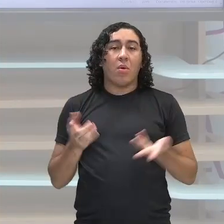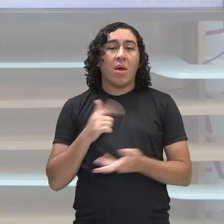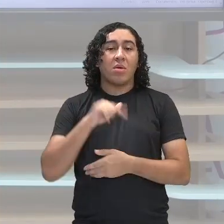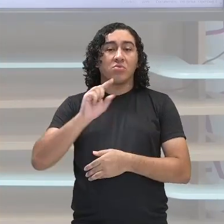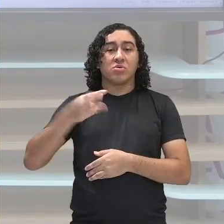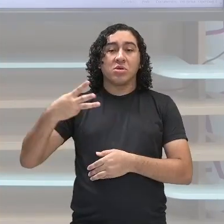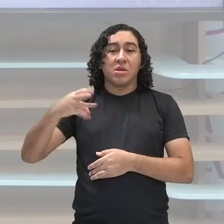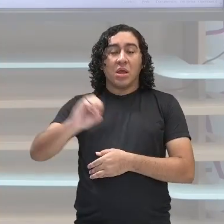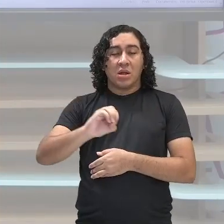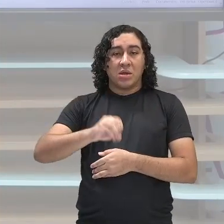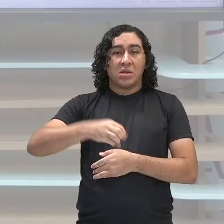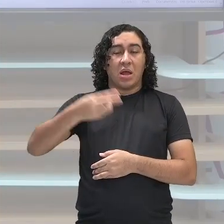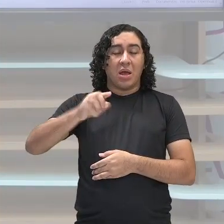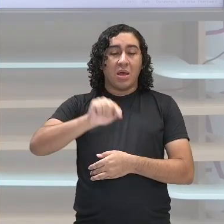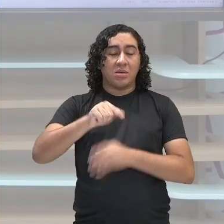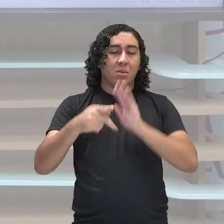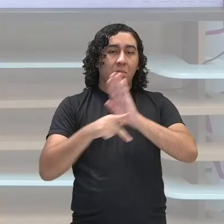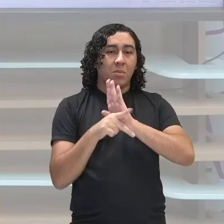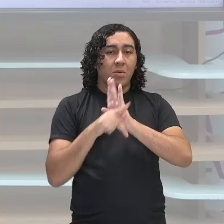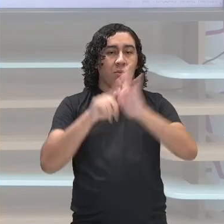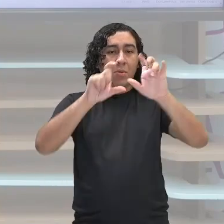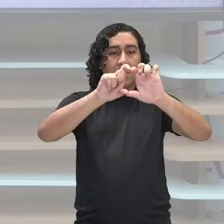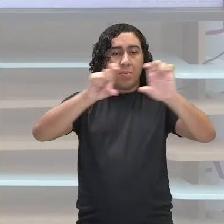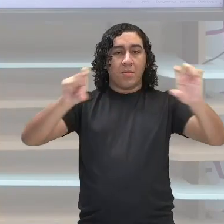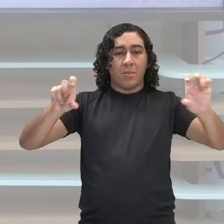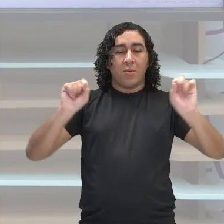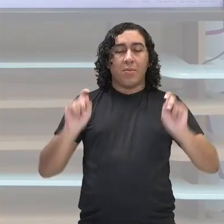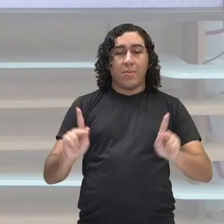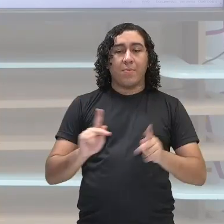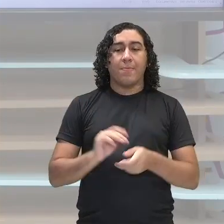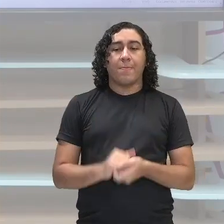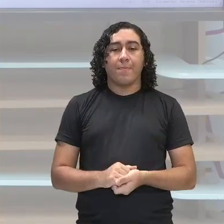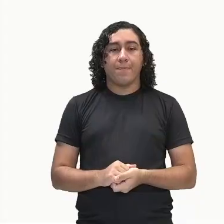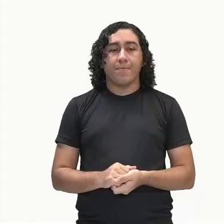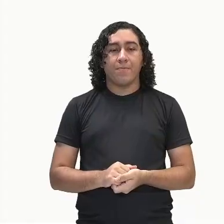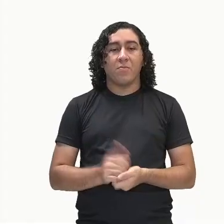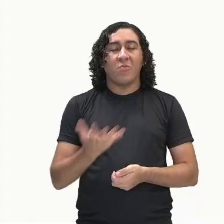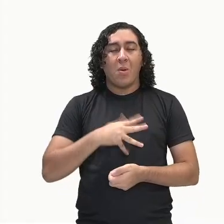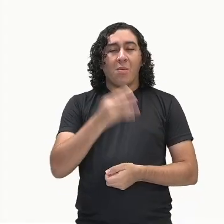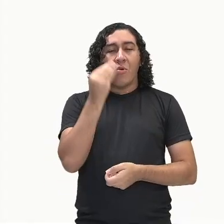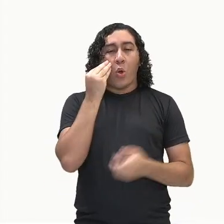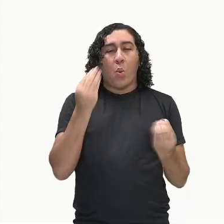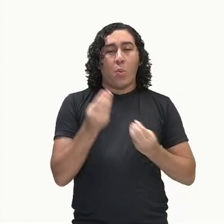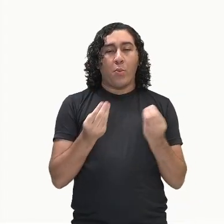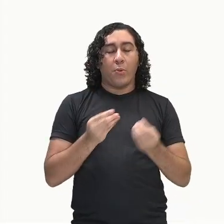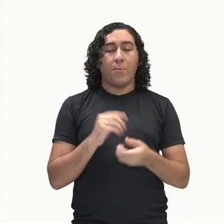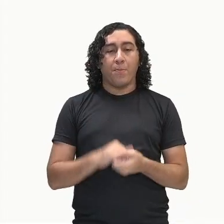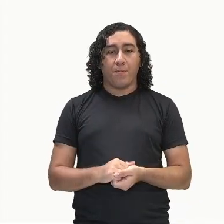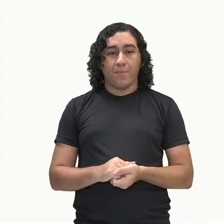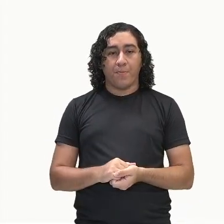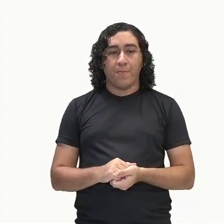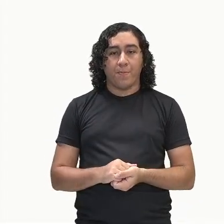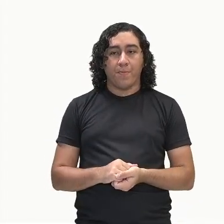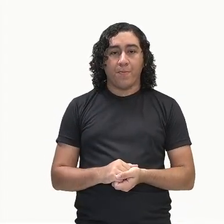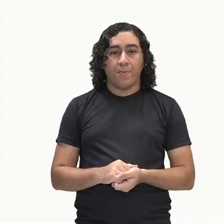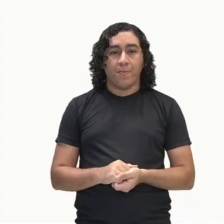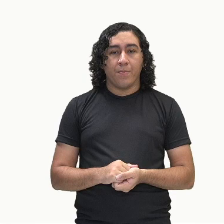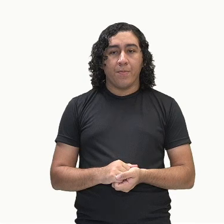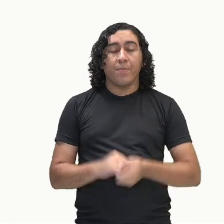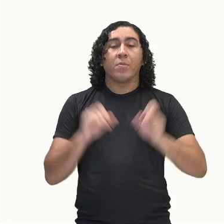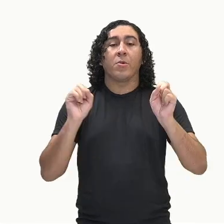termo dessa PA. Bacana? Então, vamos lá ver como é que vai ficar. Muito